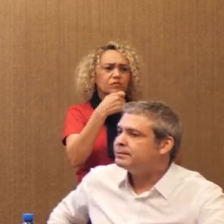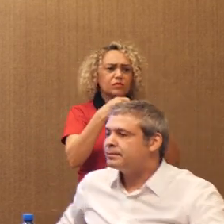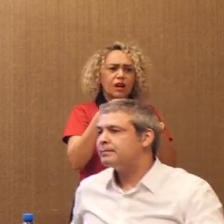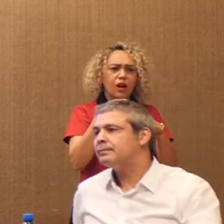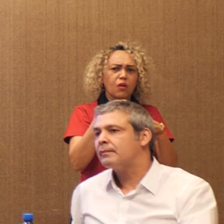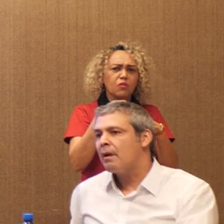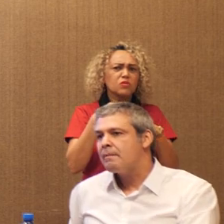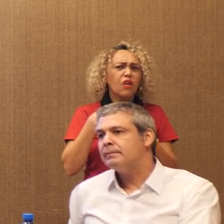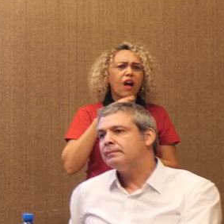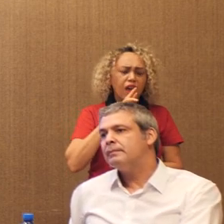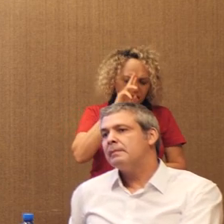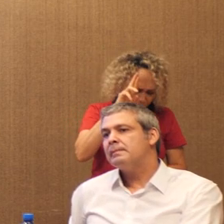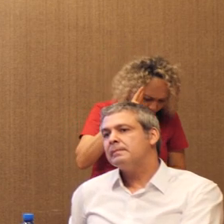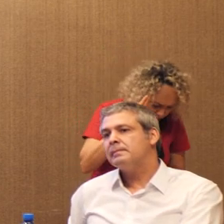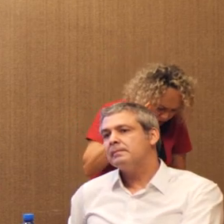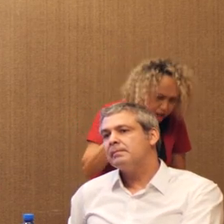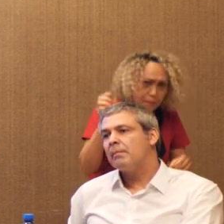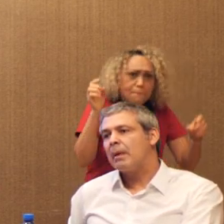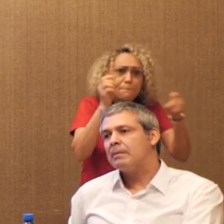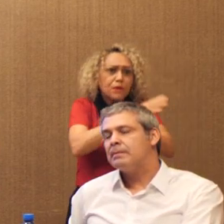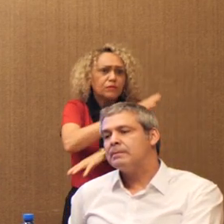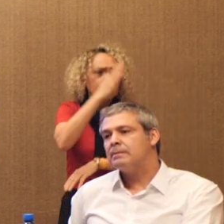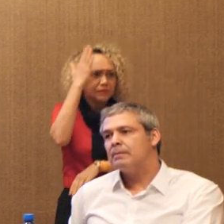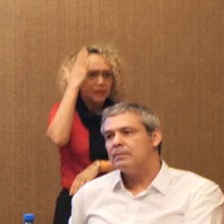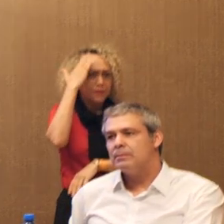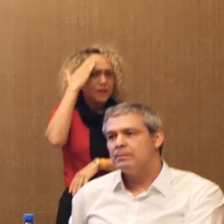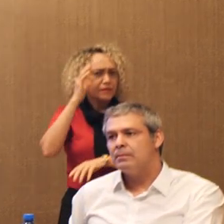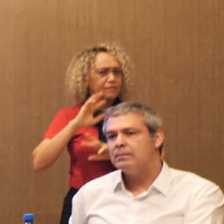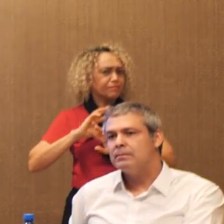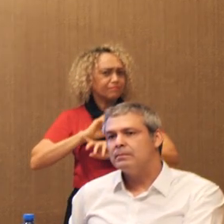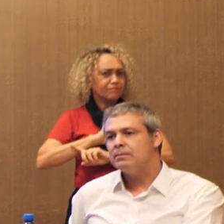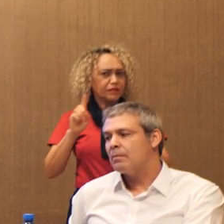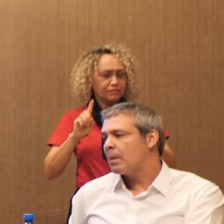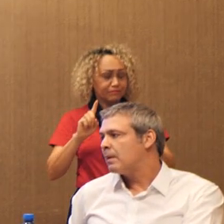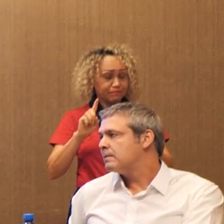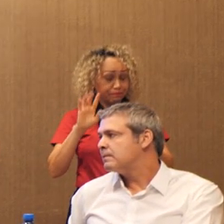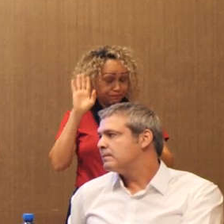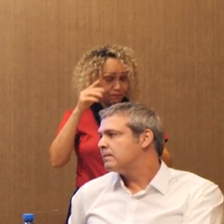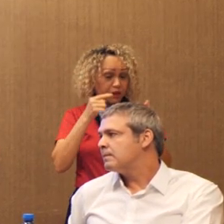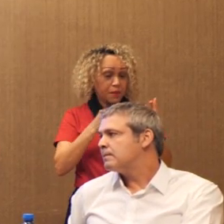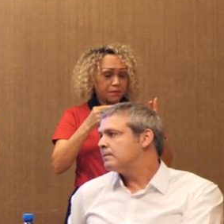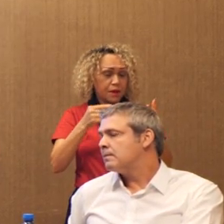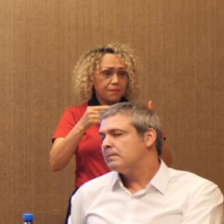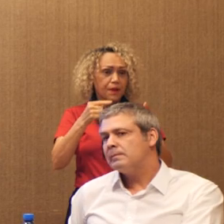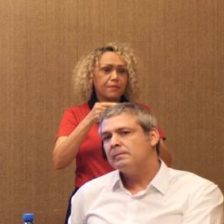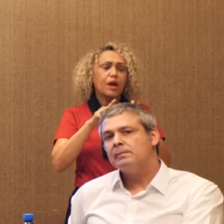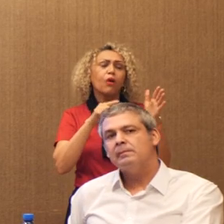contam. Conta muito quais são as perguntas que a gente vai se fazer.